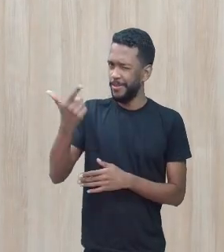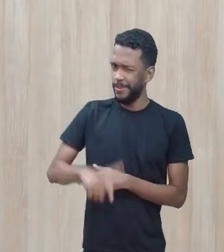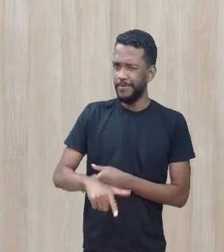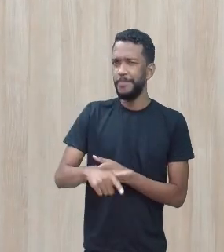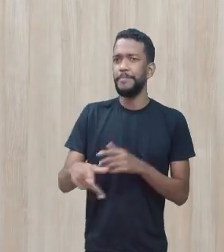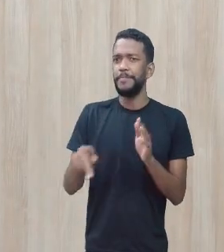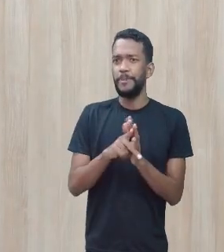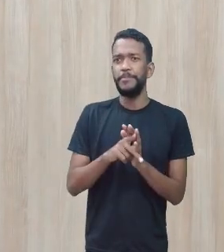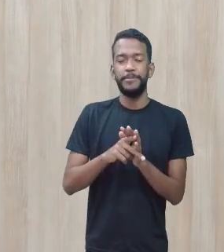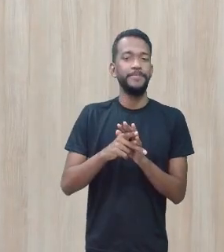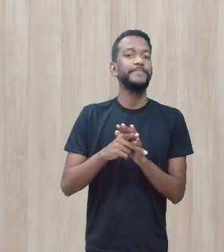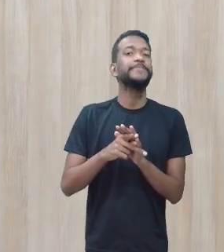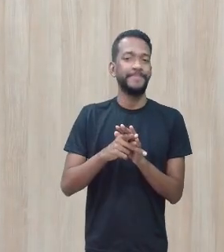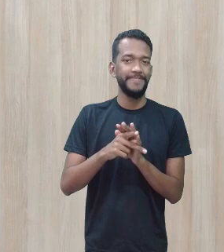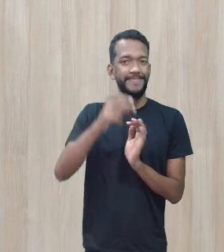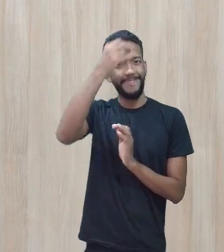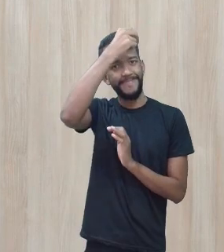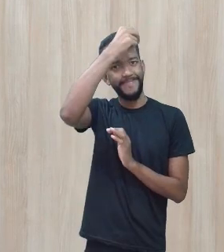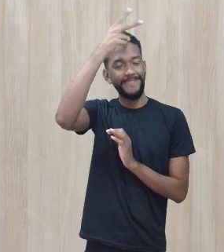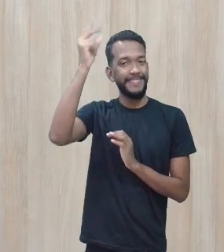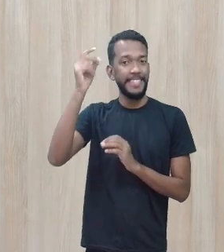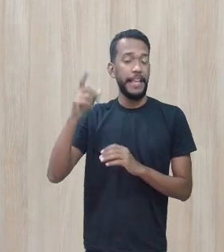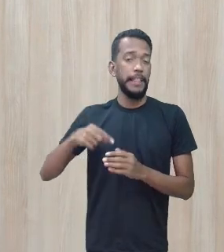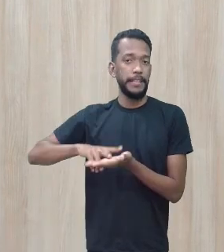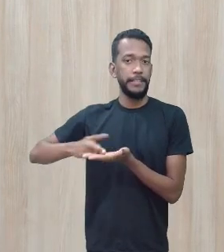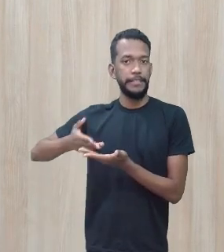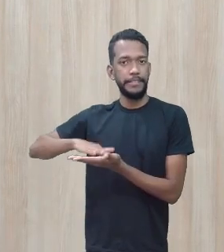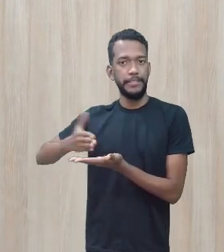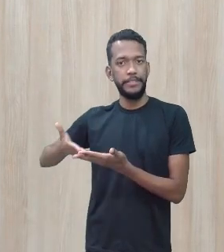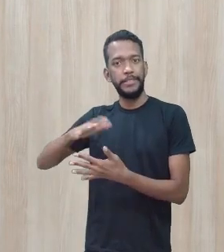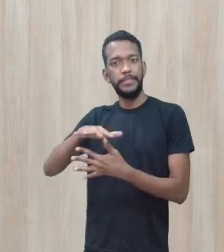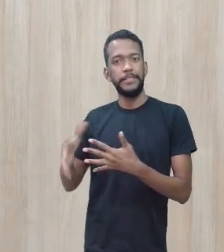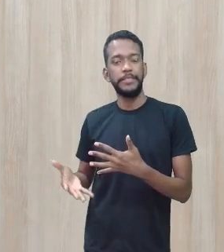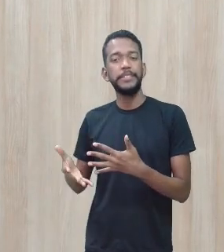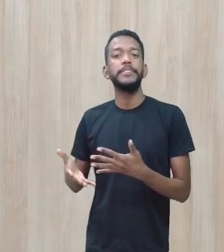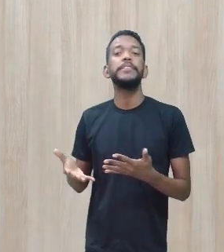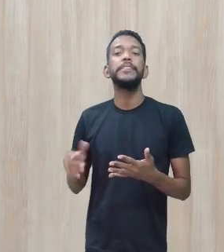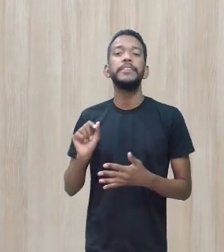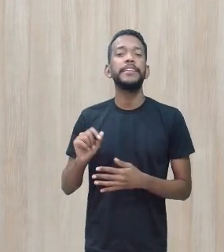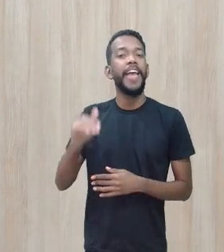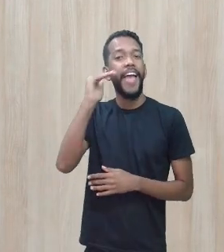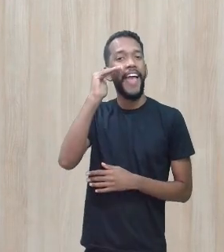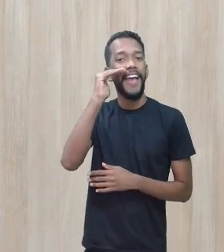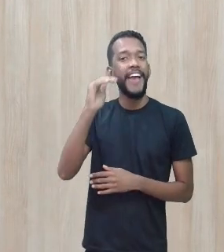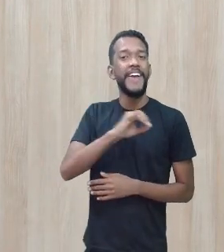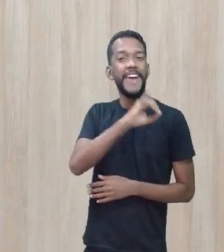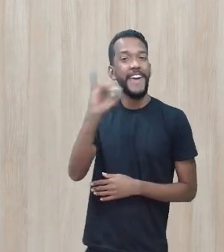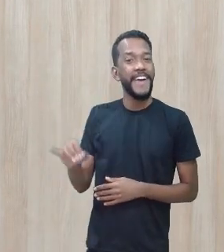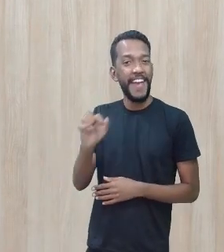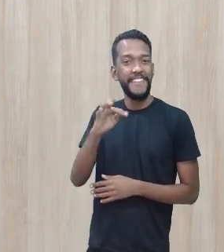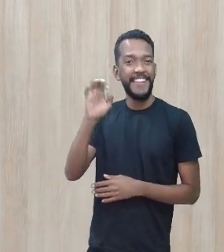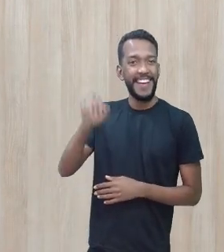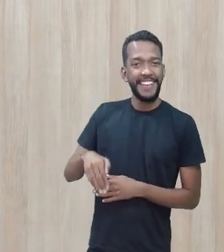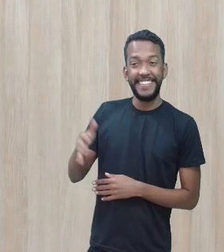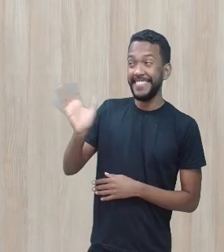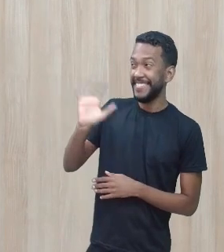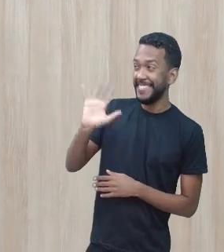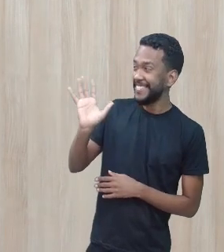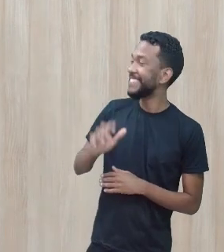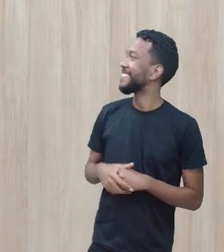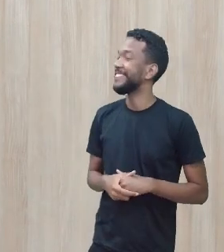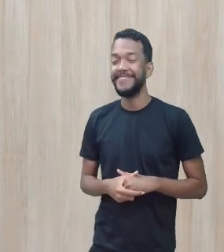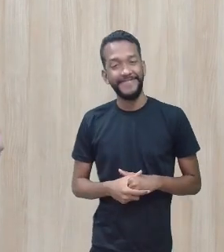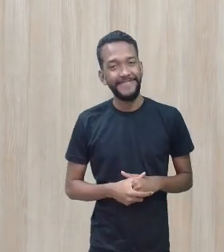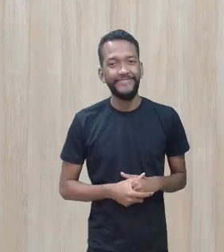Aqui a gente vai ter a tradução simultânea das libras. Quem me acompanha hoje nessa tradução é o Efraim. Oi Efraim!